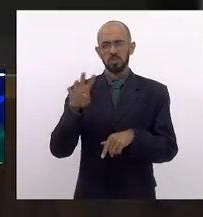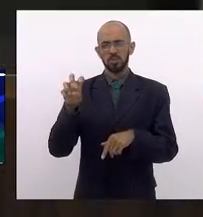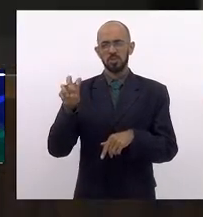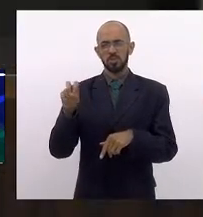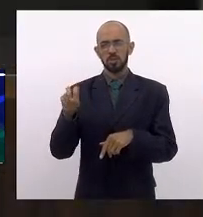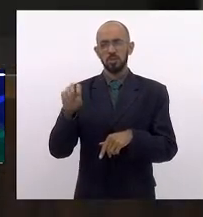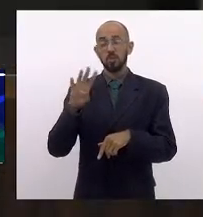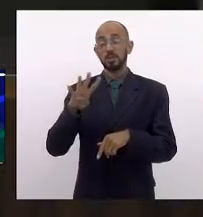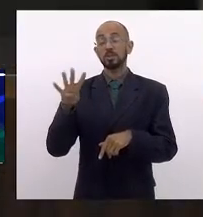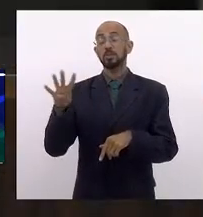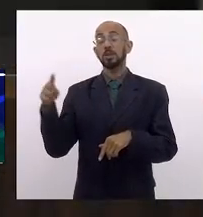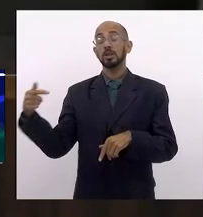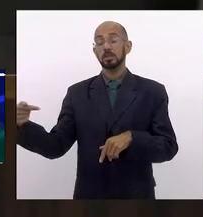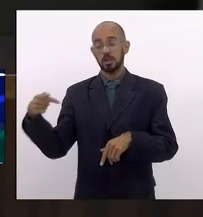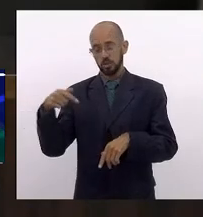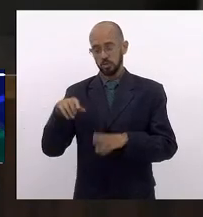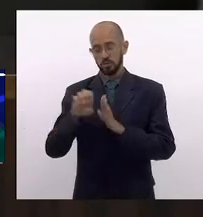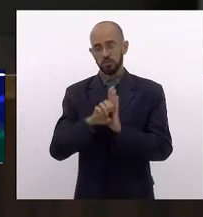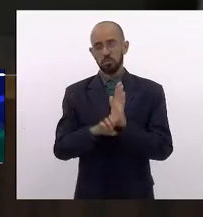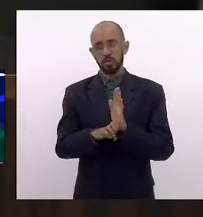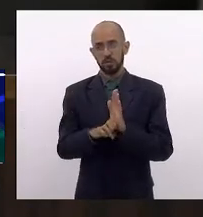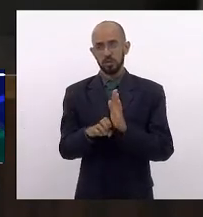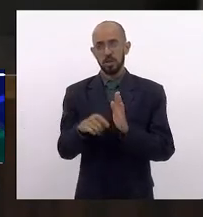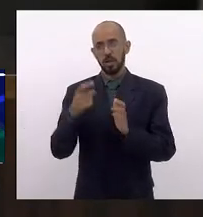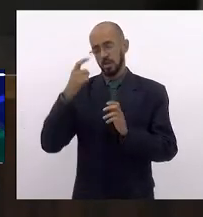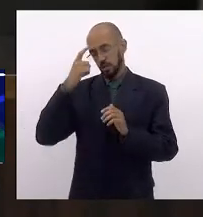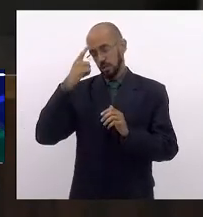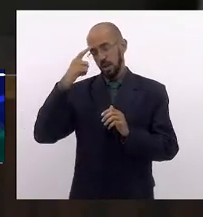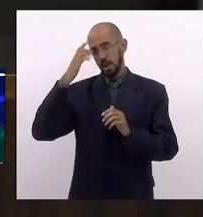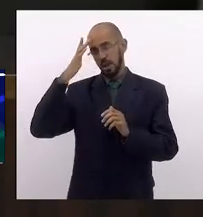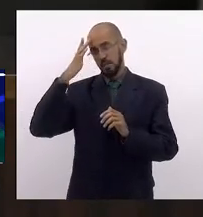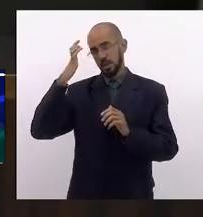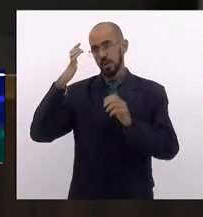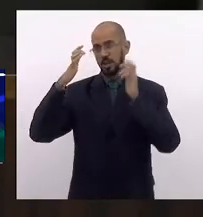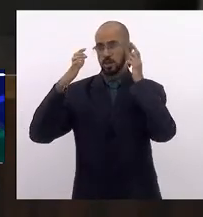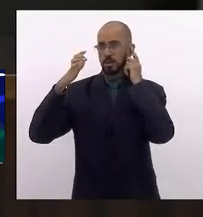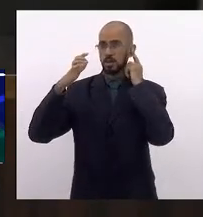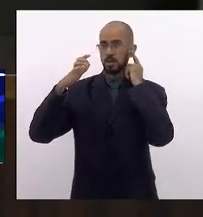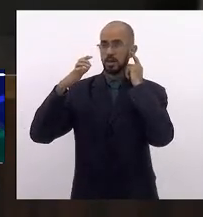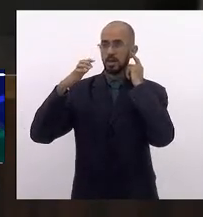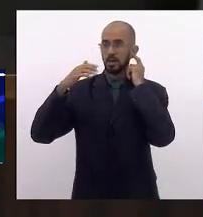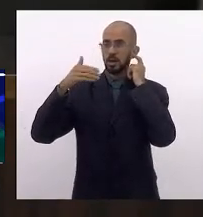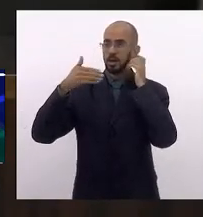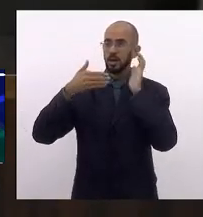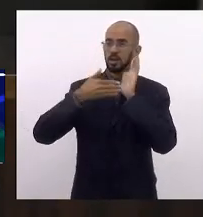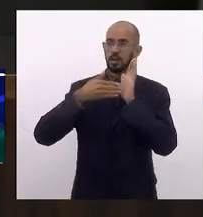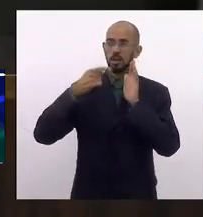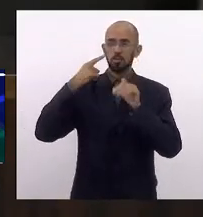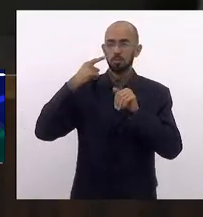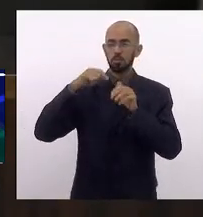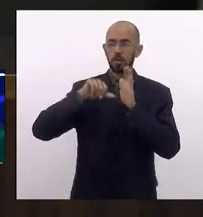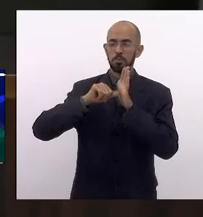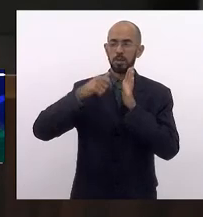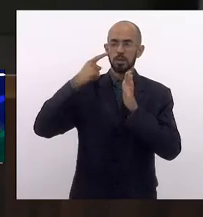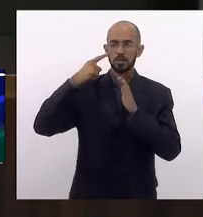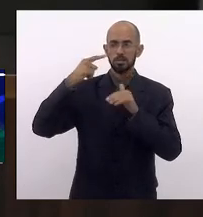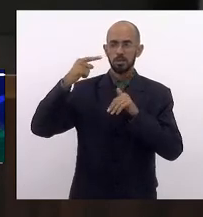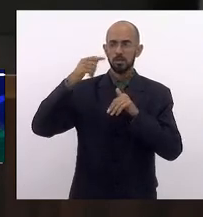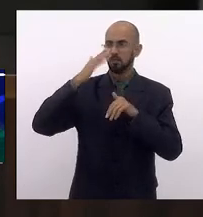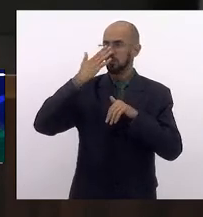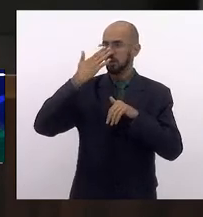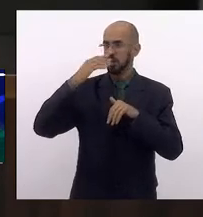precisamente para 147 é a ideia é no dia de amanhã a gente toma Possivelmente até a primeira semana de Fevereiro